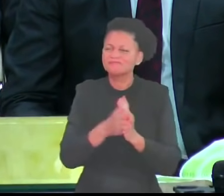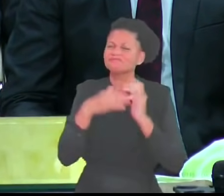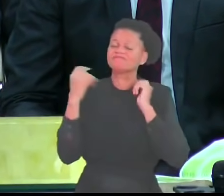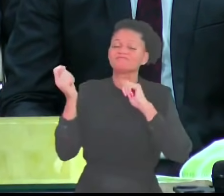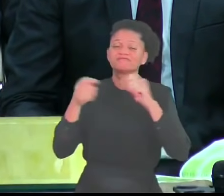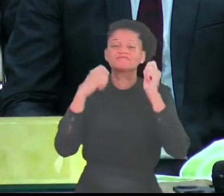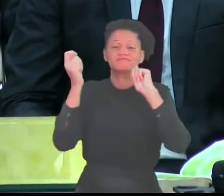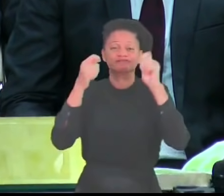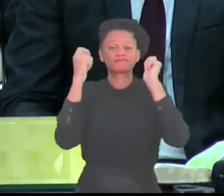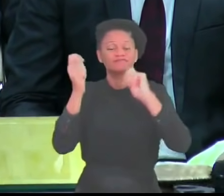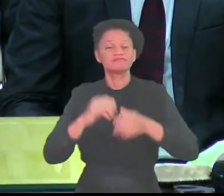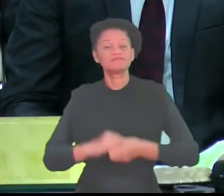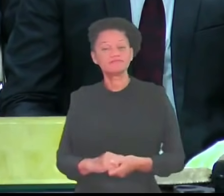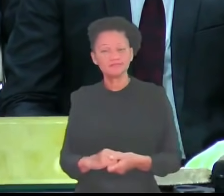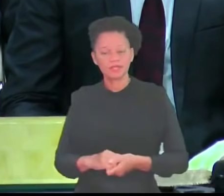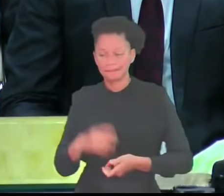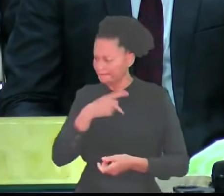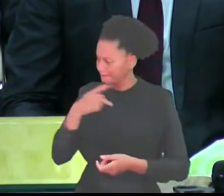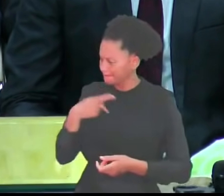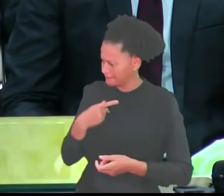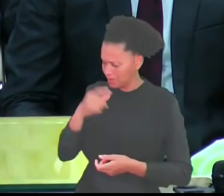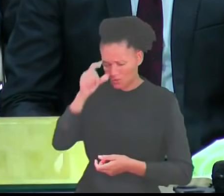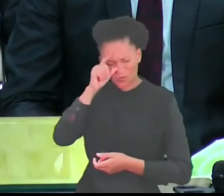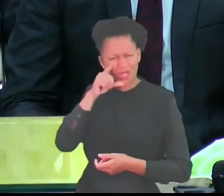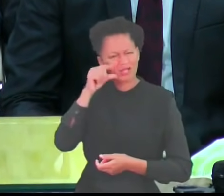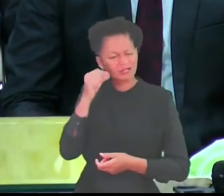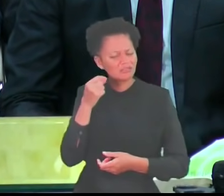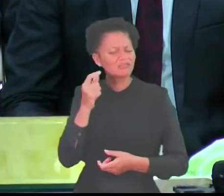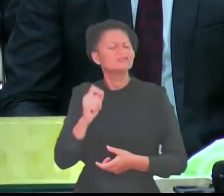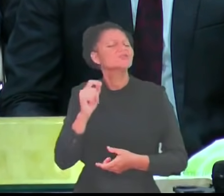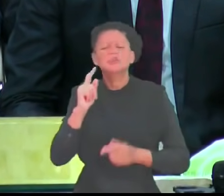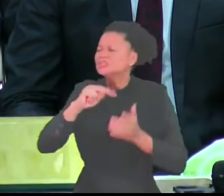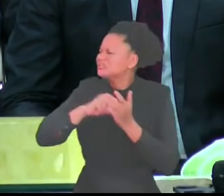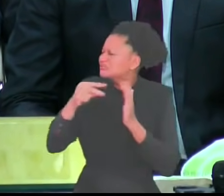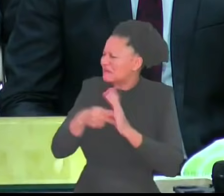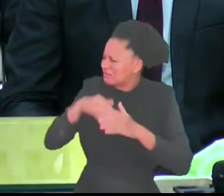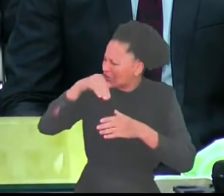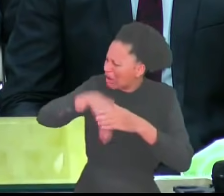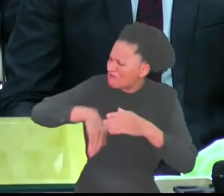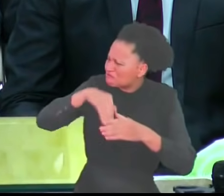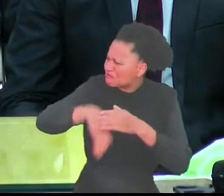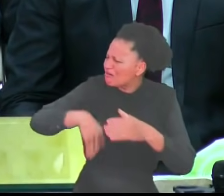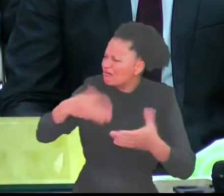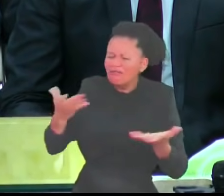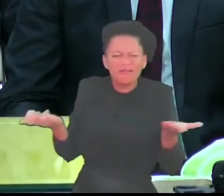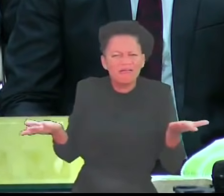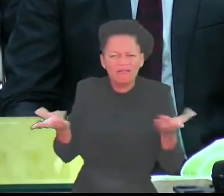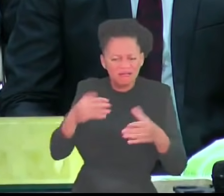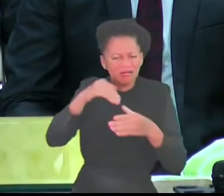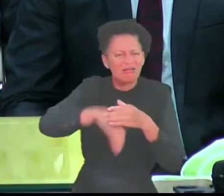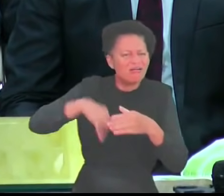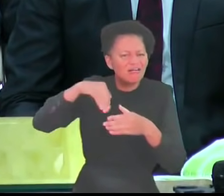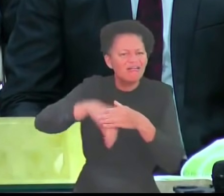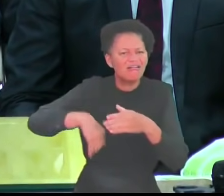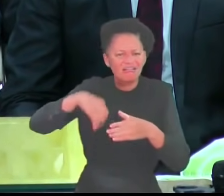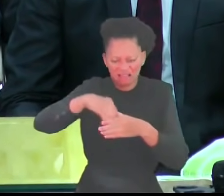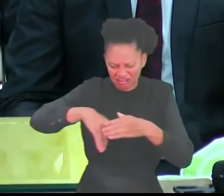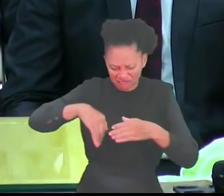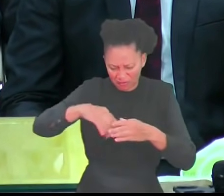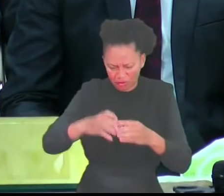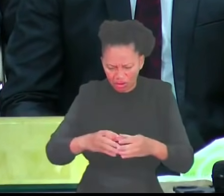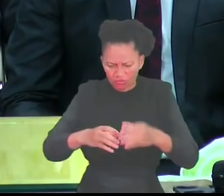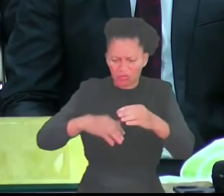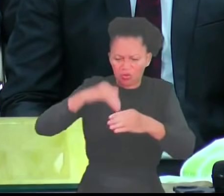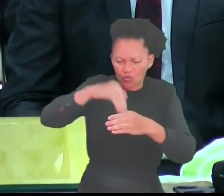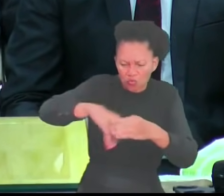Aleluia. Pastor Isoldo, o que significa fazer covas? Fazer covas, irmãos amados,